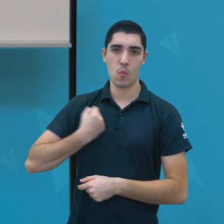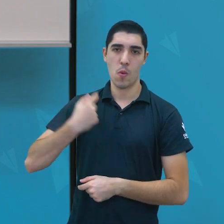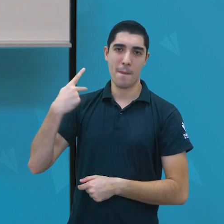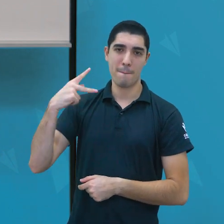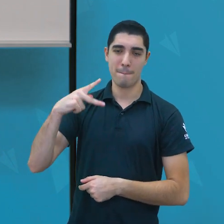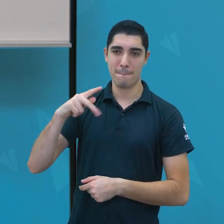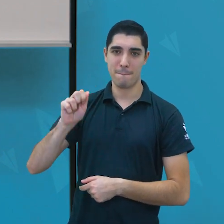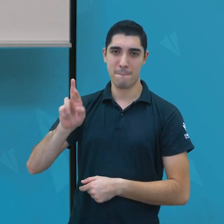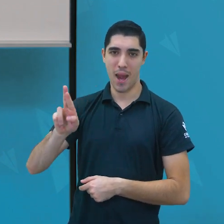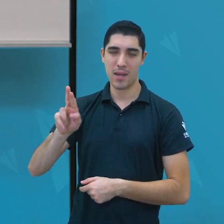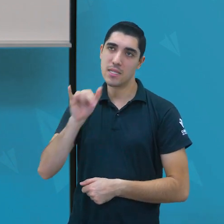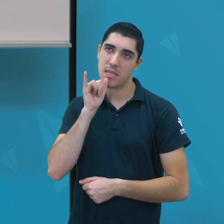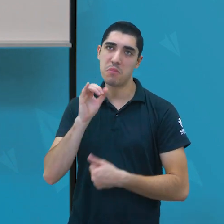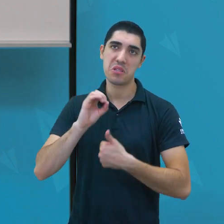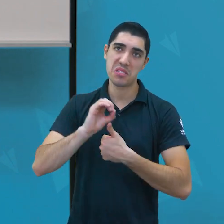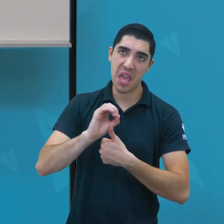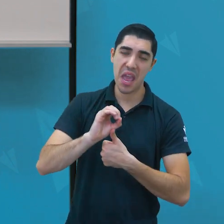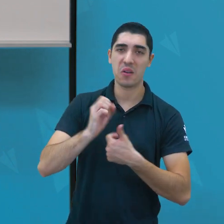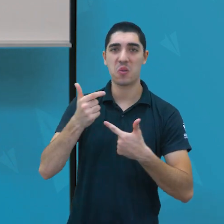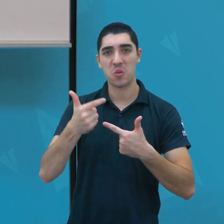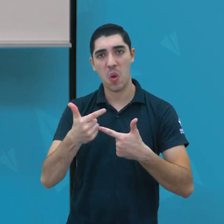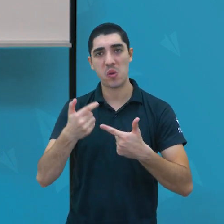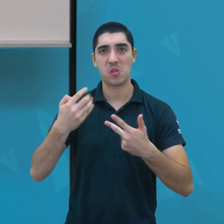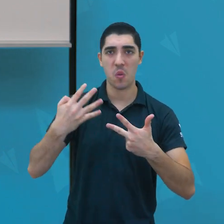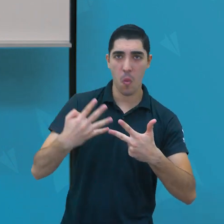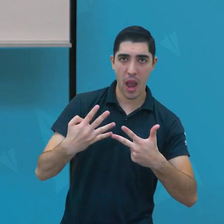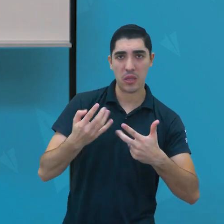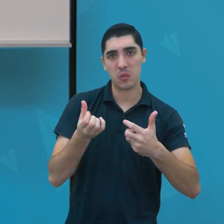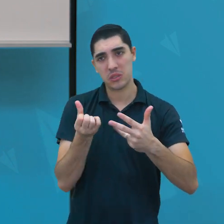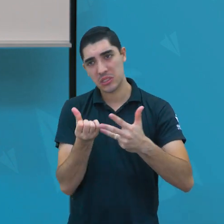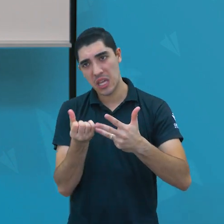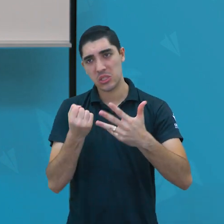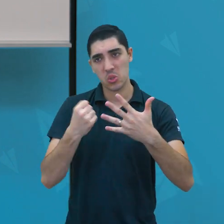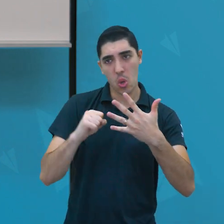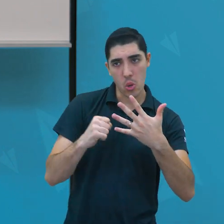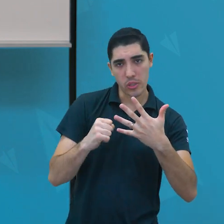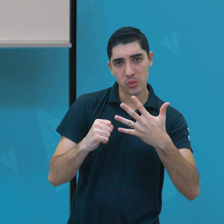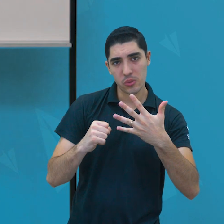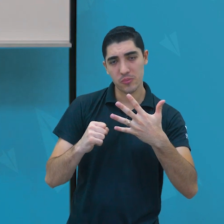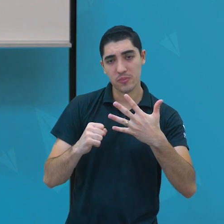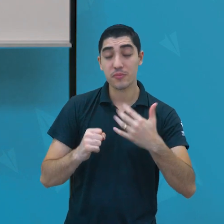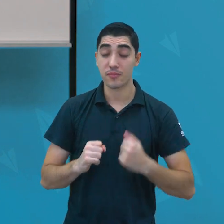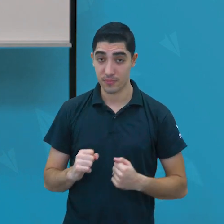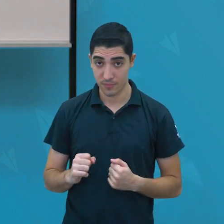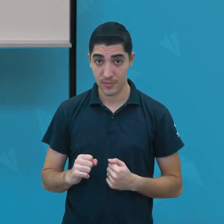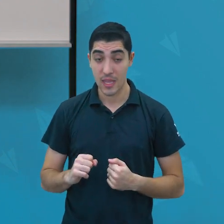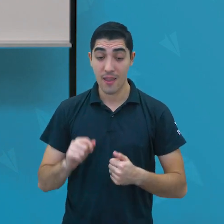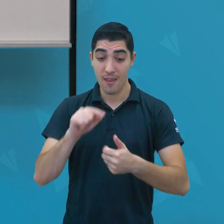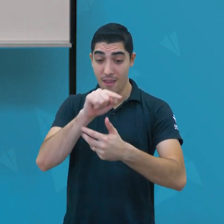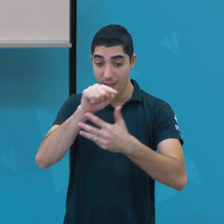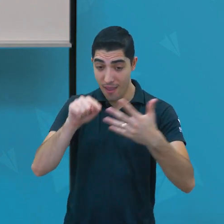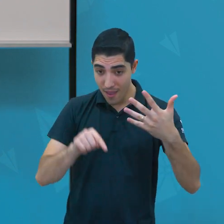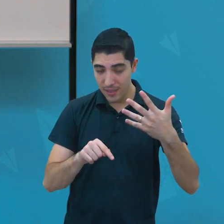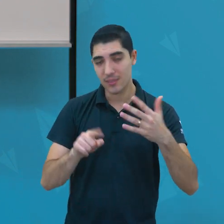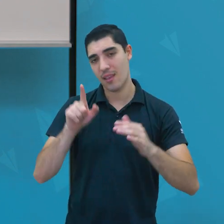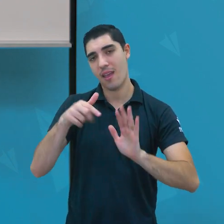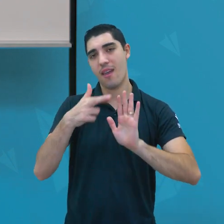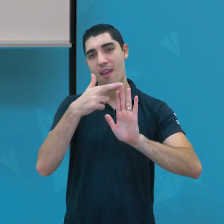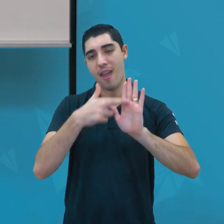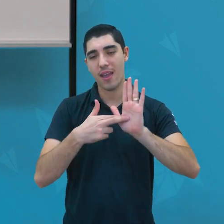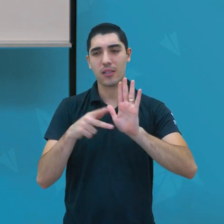par, por exemplo, termina ou em 0, termina em 2, em 4, em 6, em 8. Então, critérios